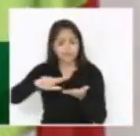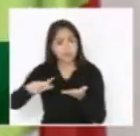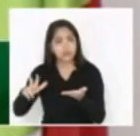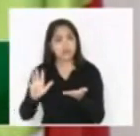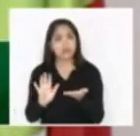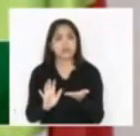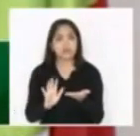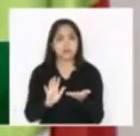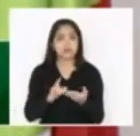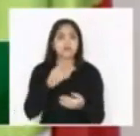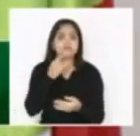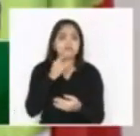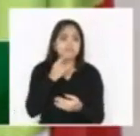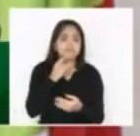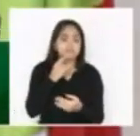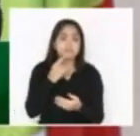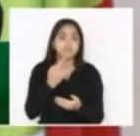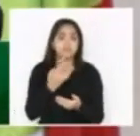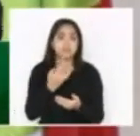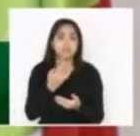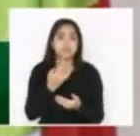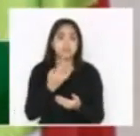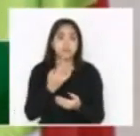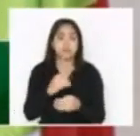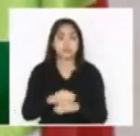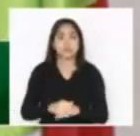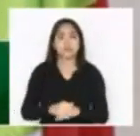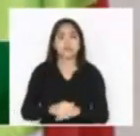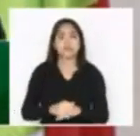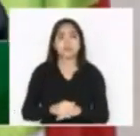da bebida alcoólica. Essa é a maior,